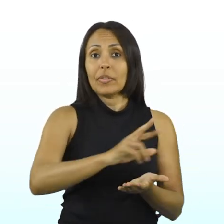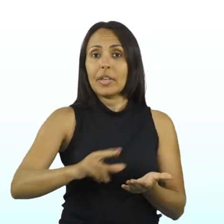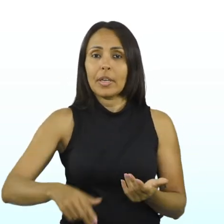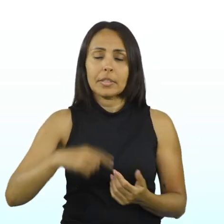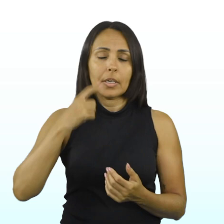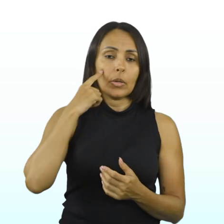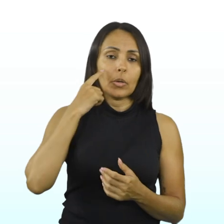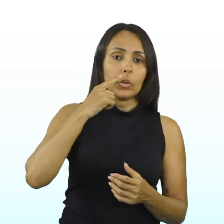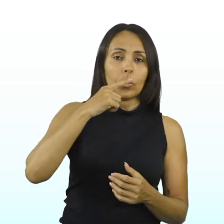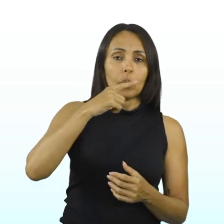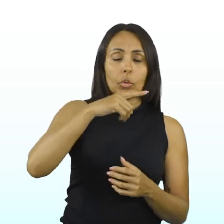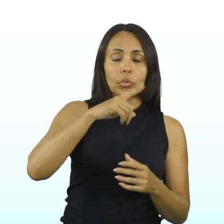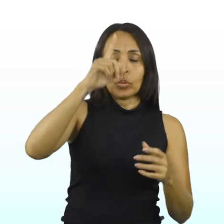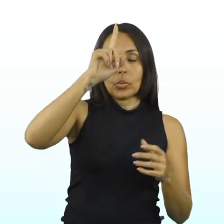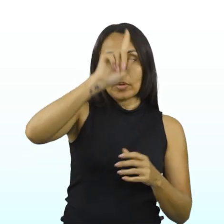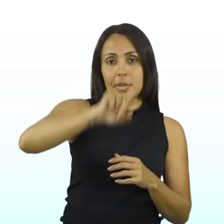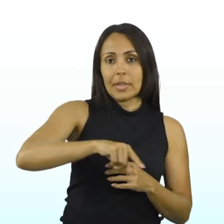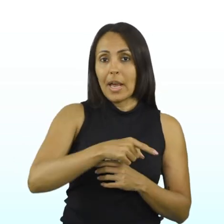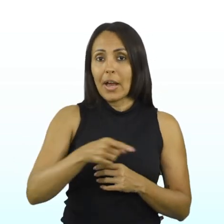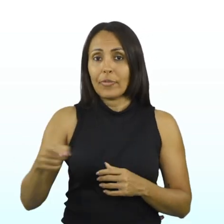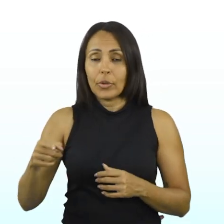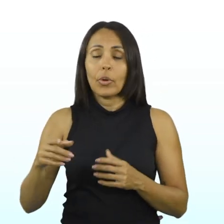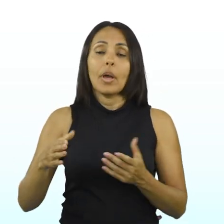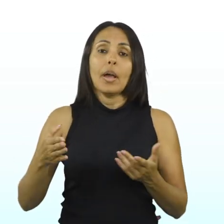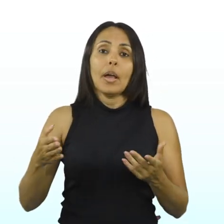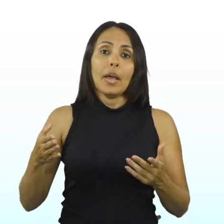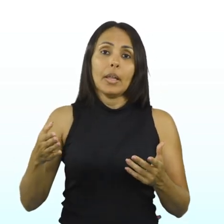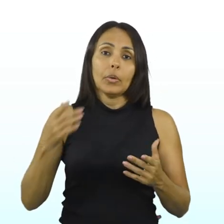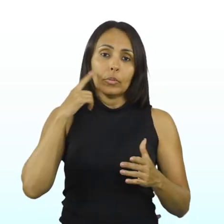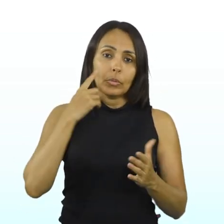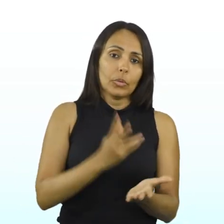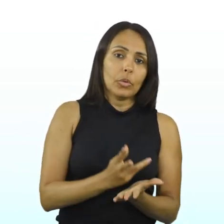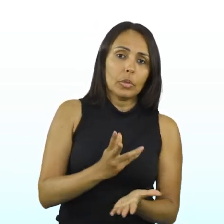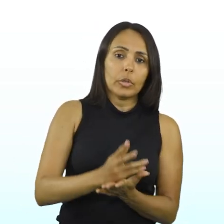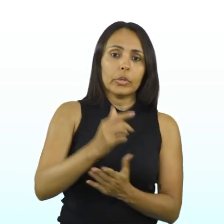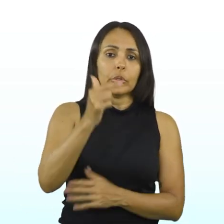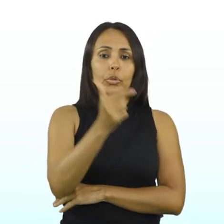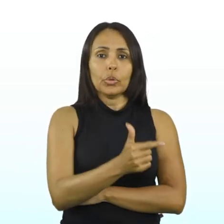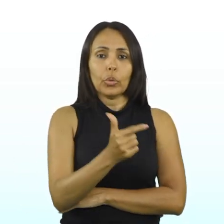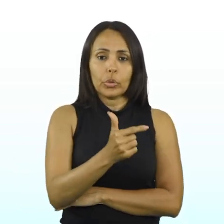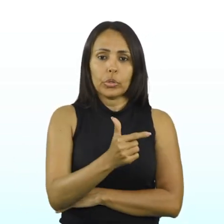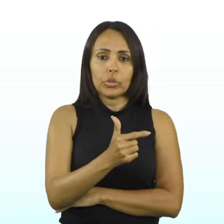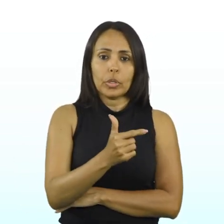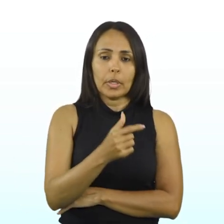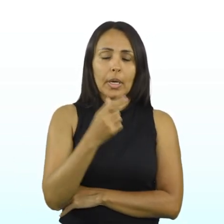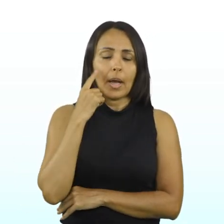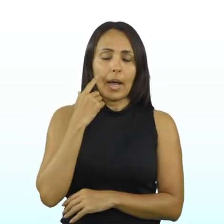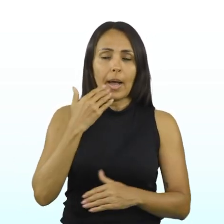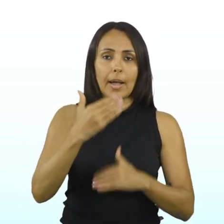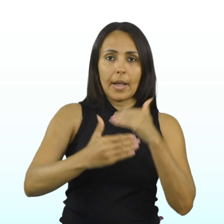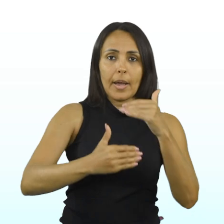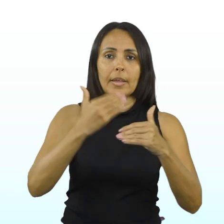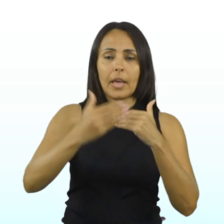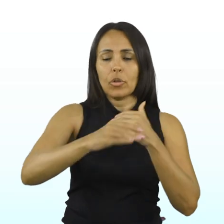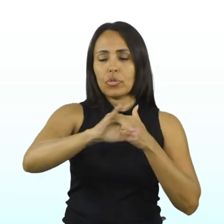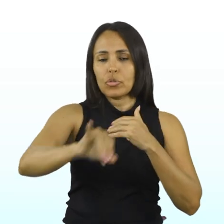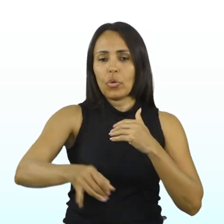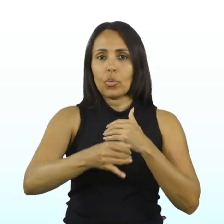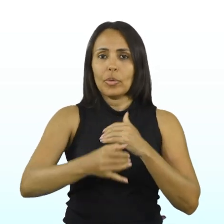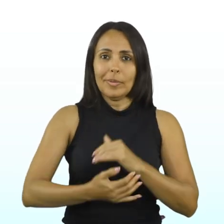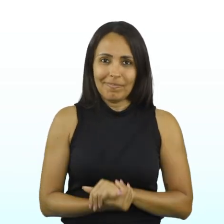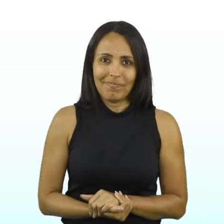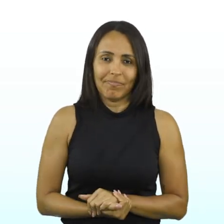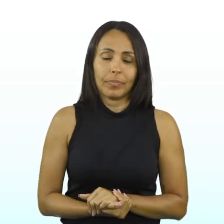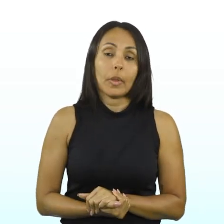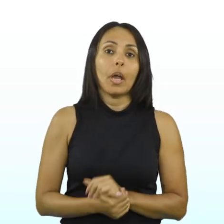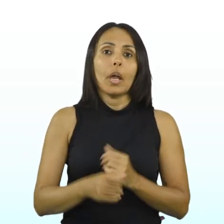desse nosso gráfico é de 2, no caso, uma constante 2 joules a cada intervalo.